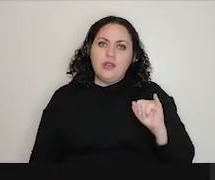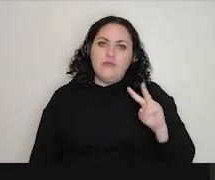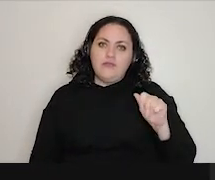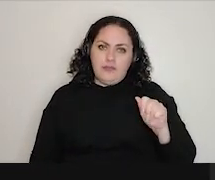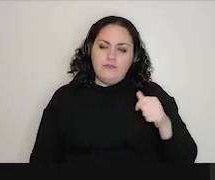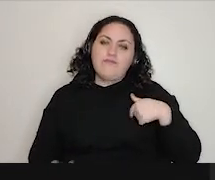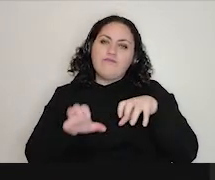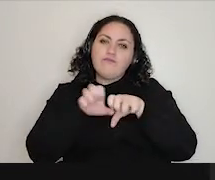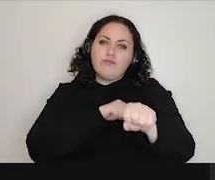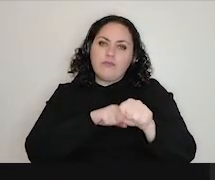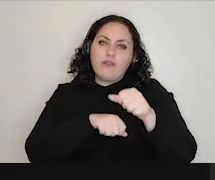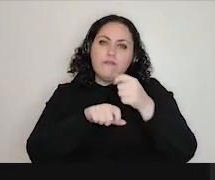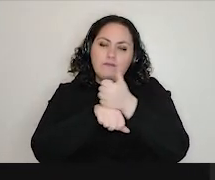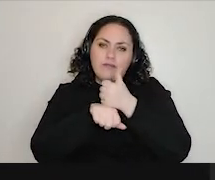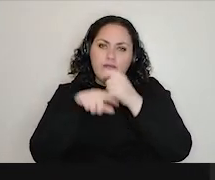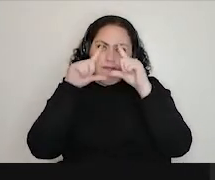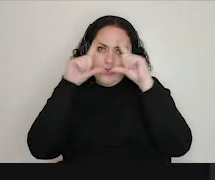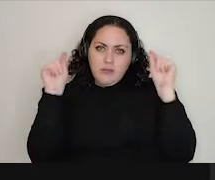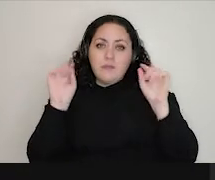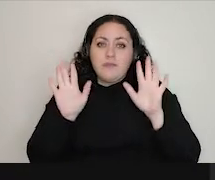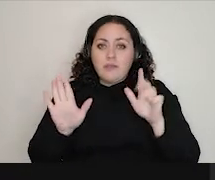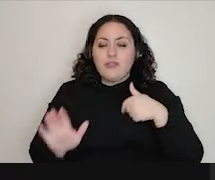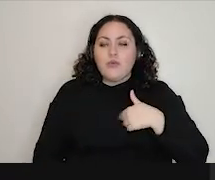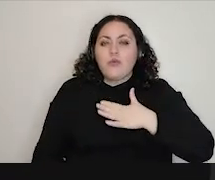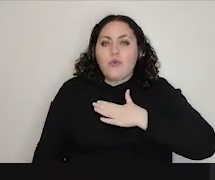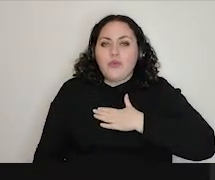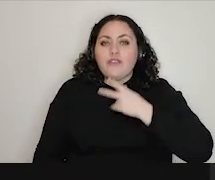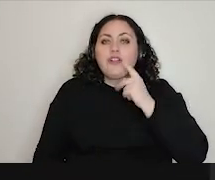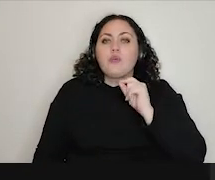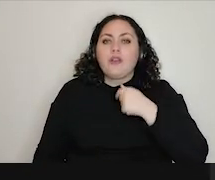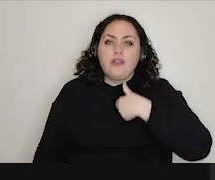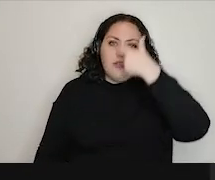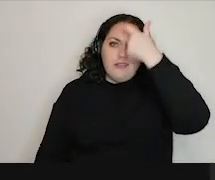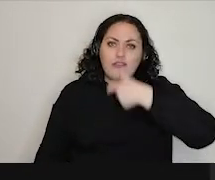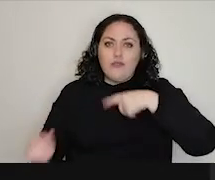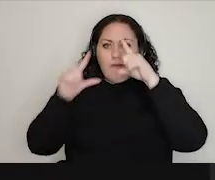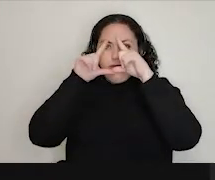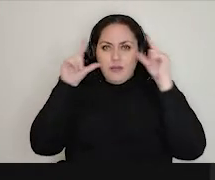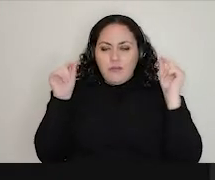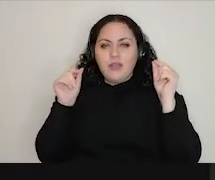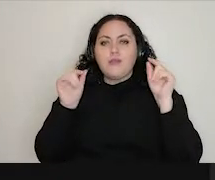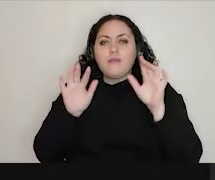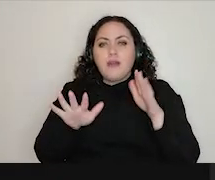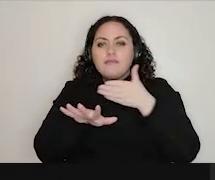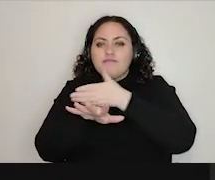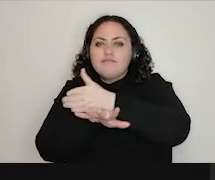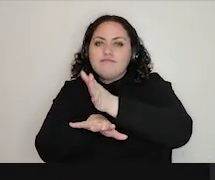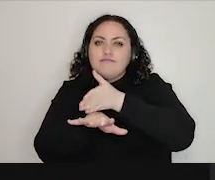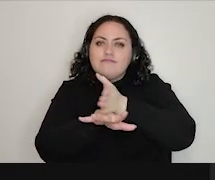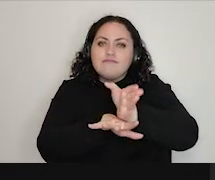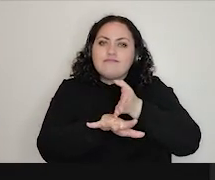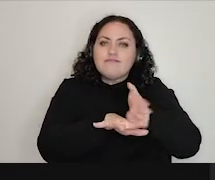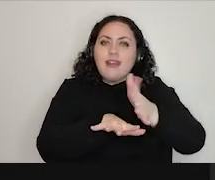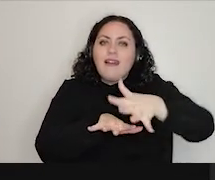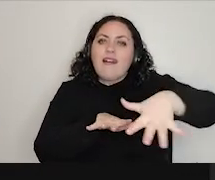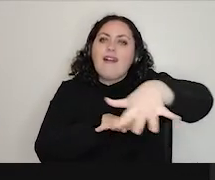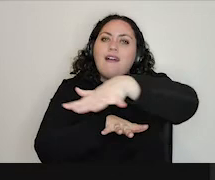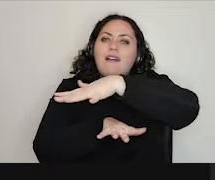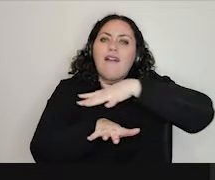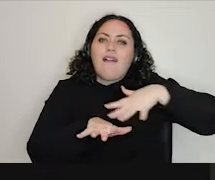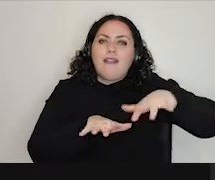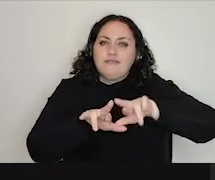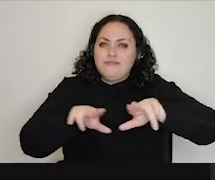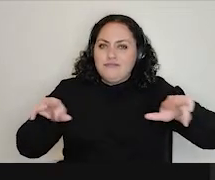Thiago Paiva, eu sou enfermeiro de formação, mas eu gosto de dizer que eu sou um enfermeiro diluído